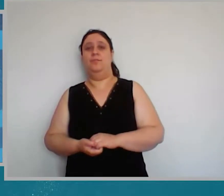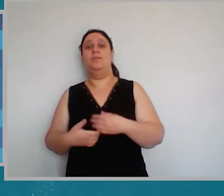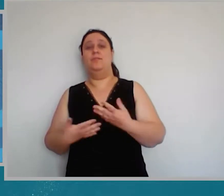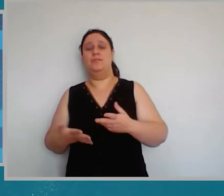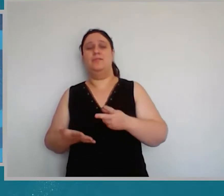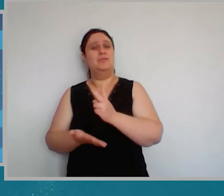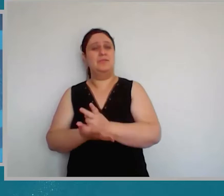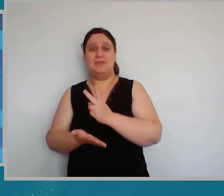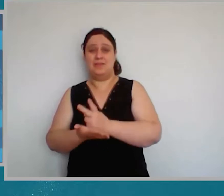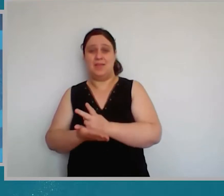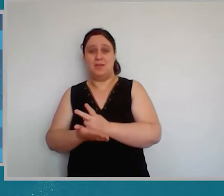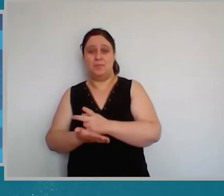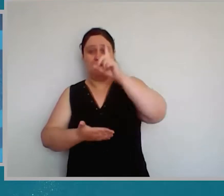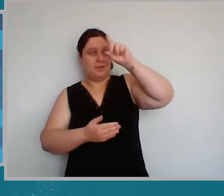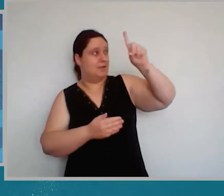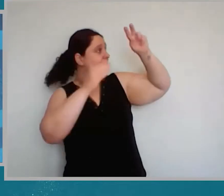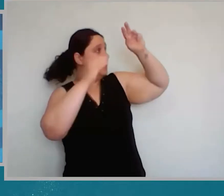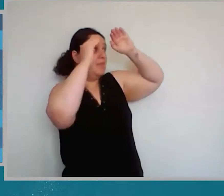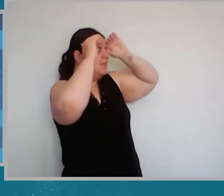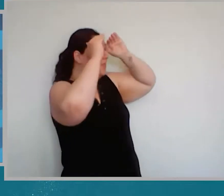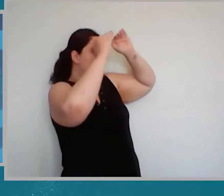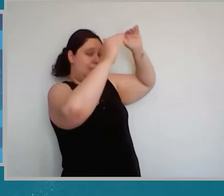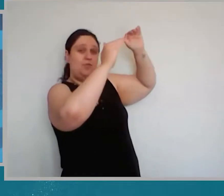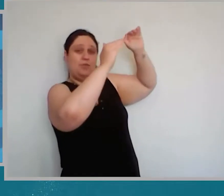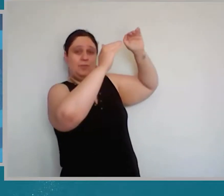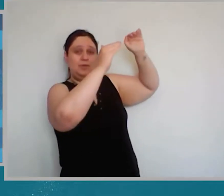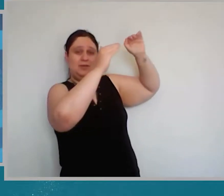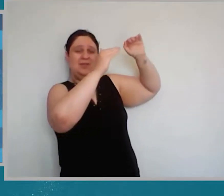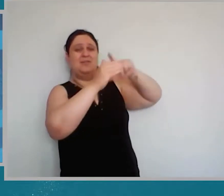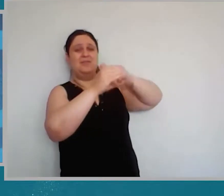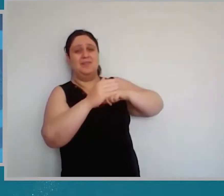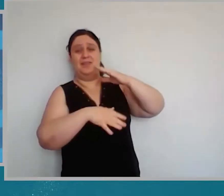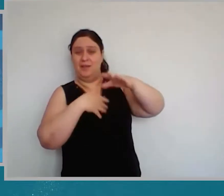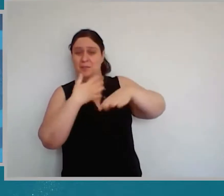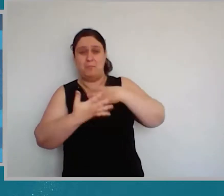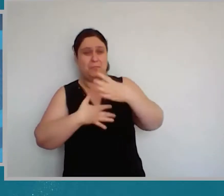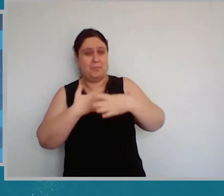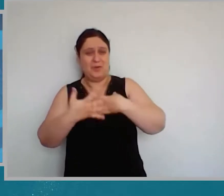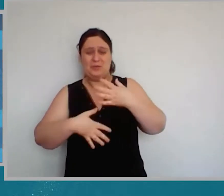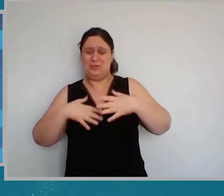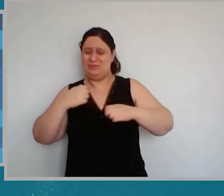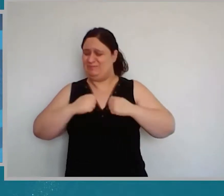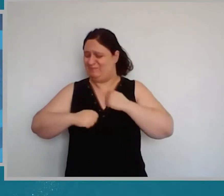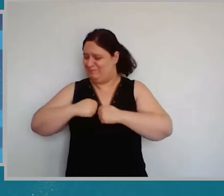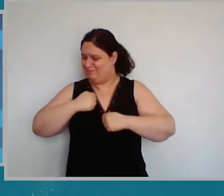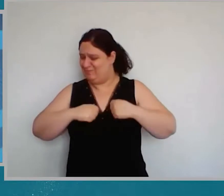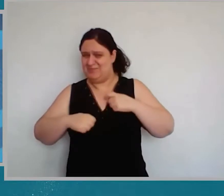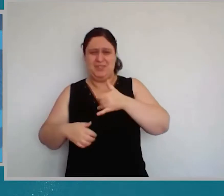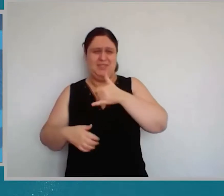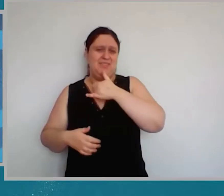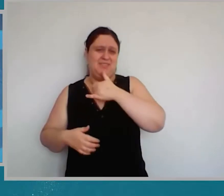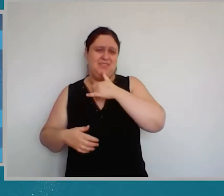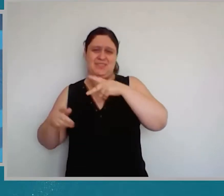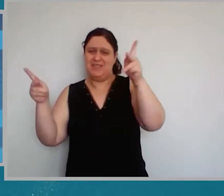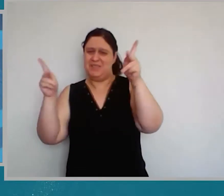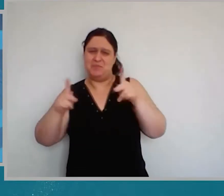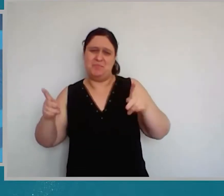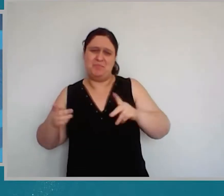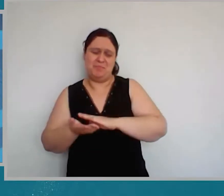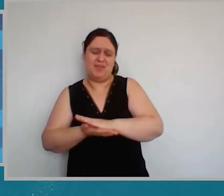Deus, há confusão, desordem, angústia, tristeza, falta de paz e falta de